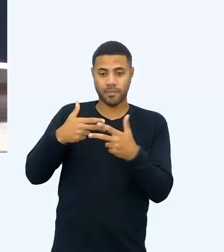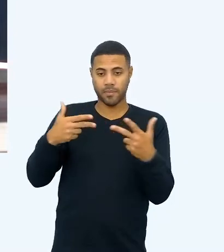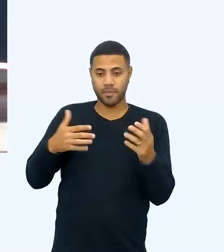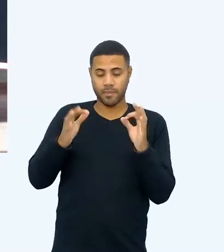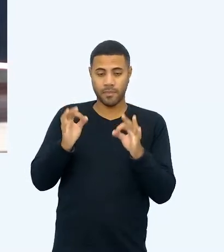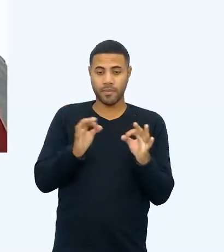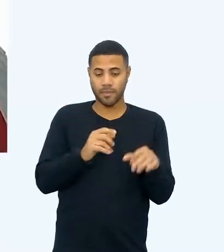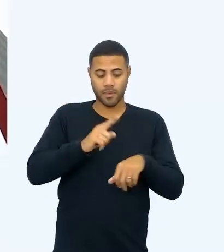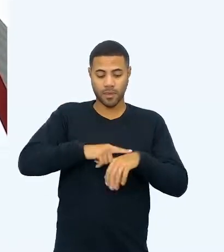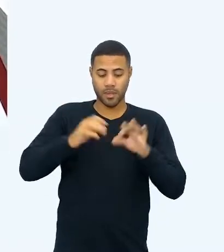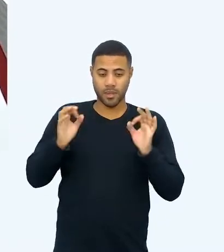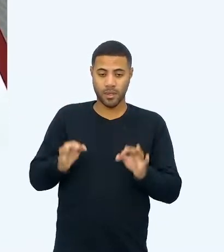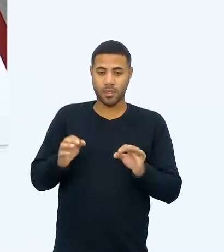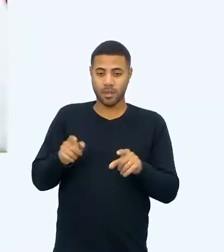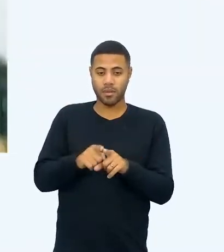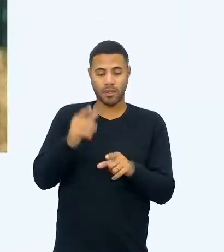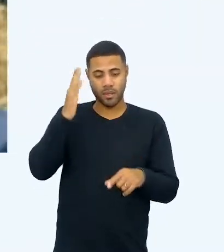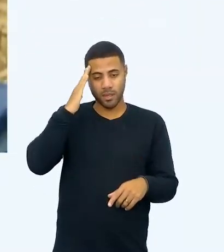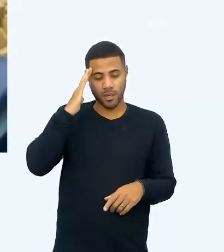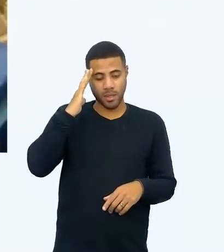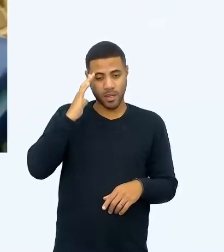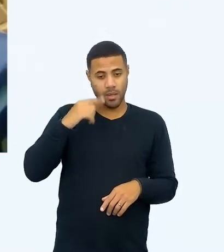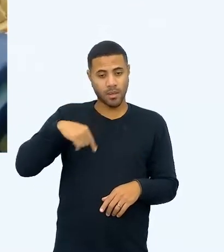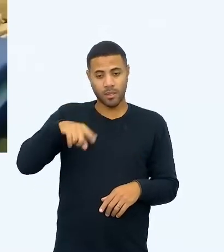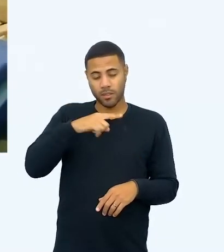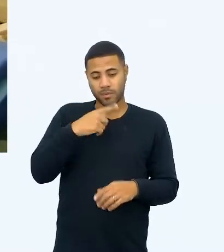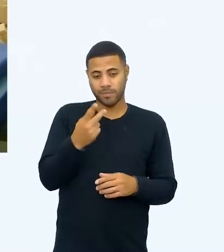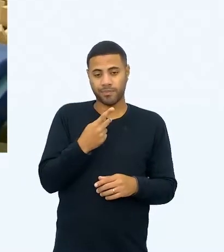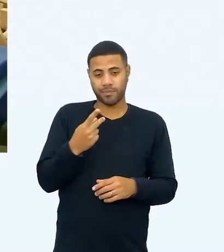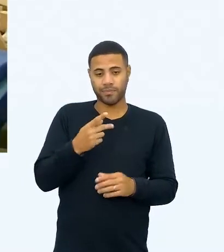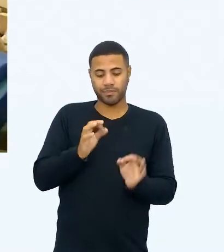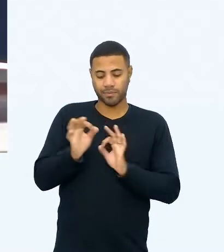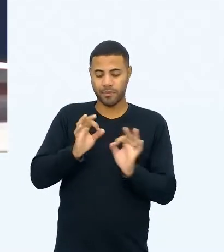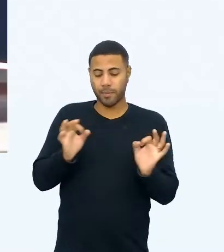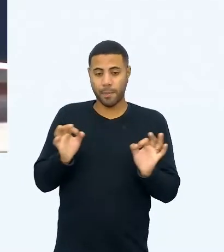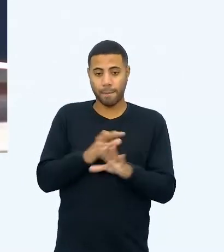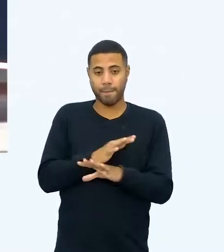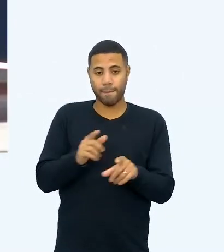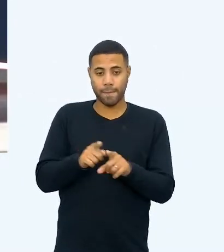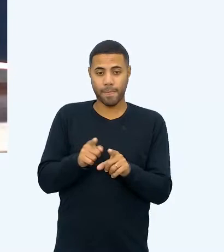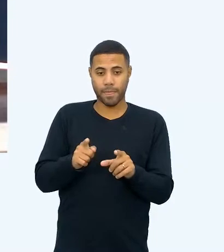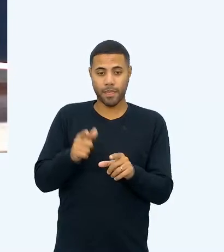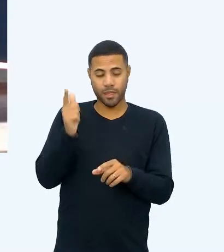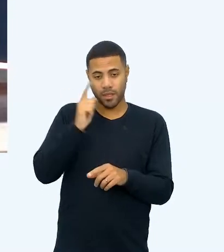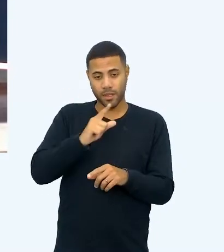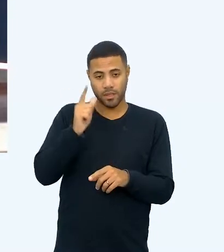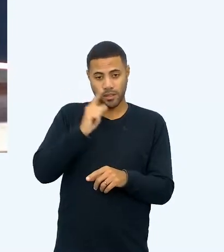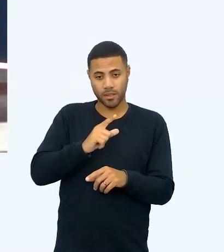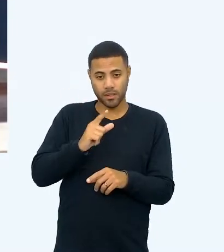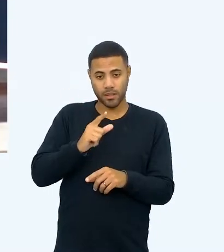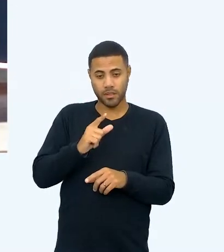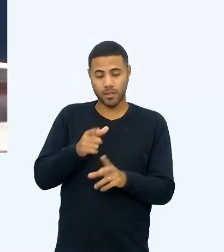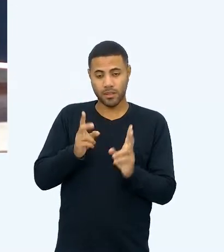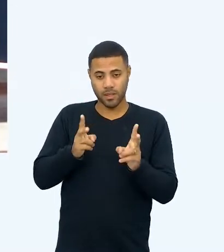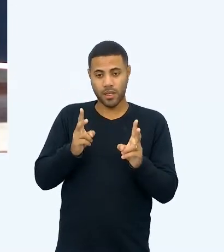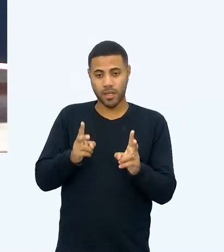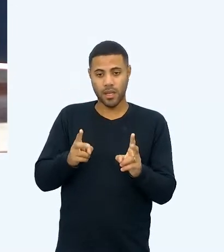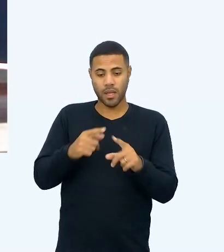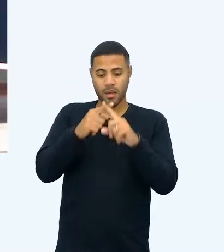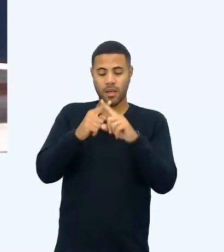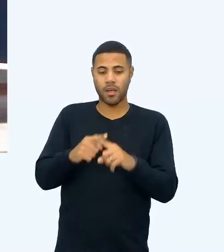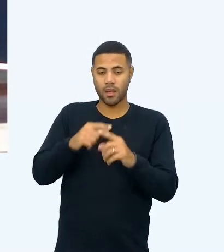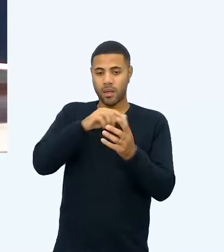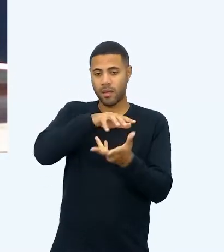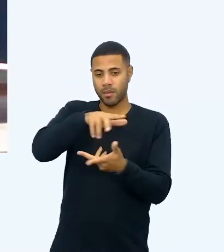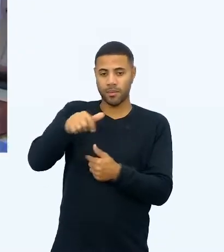no momento certo, e eu sei, e ele também sabe, que eu me sinto muito preparado para poder estar fazendo parte de talvez uma Copa do Mundo, Mundial, quem